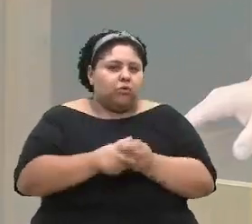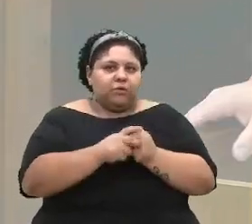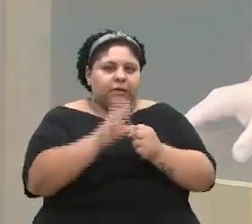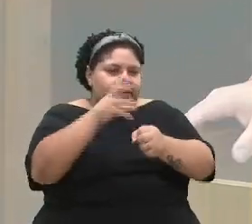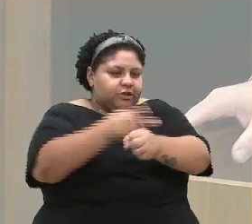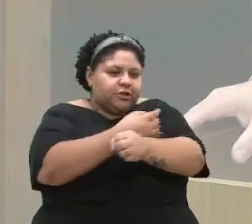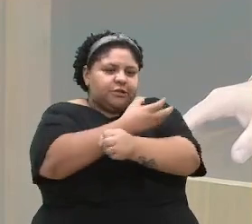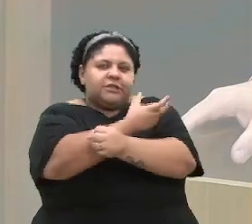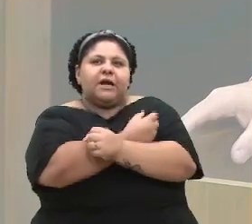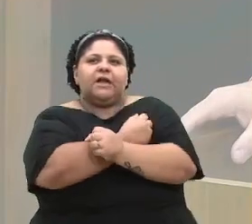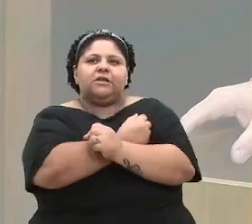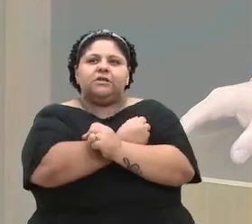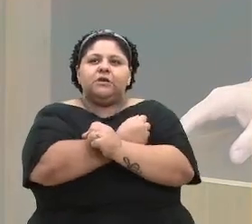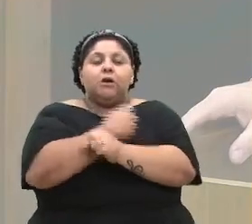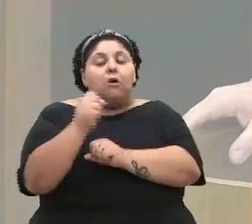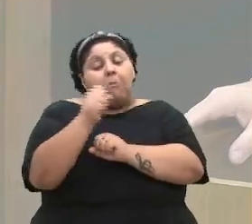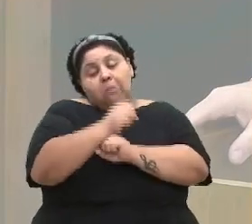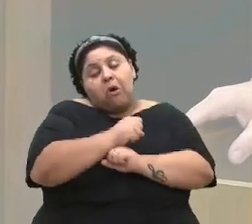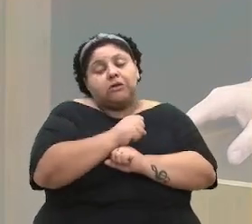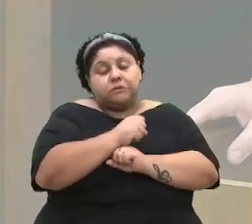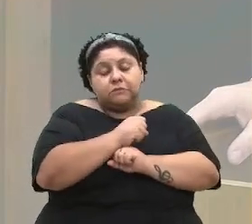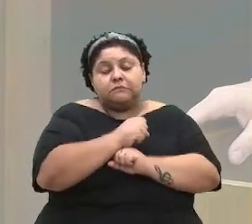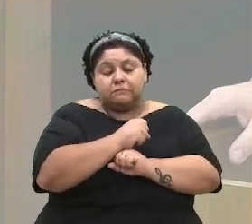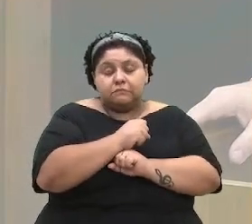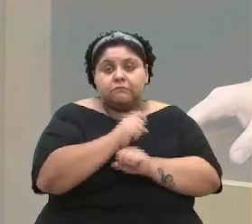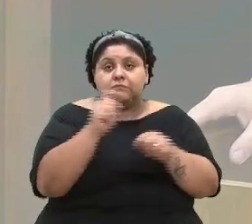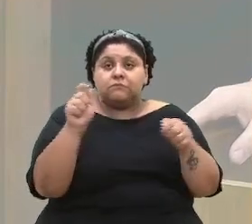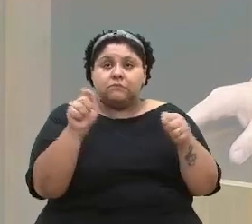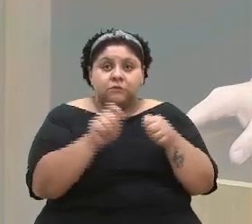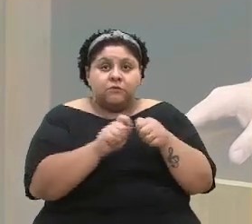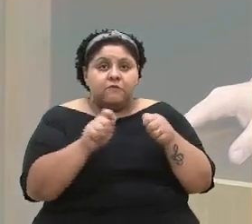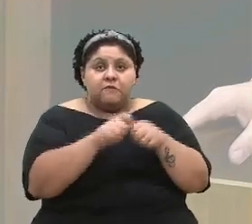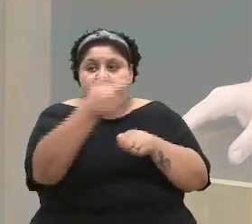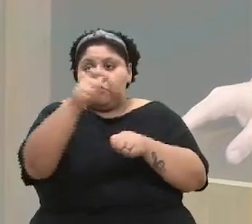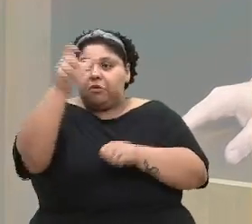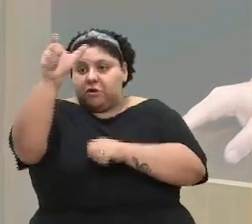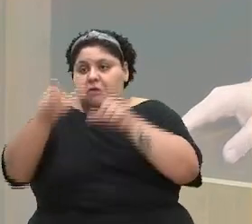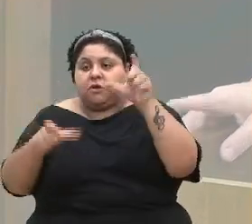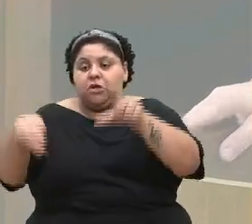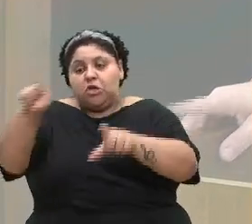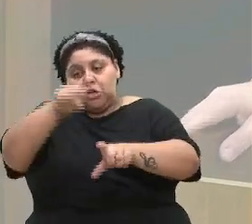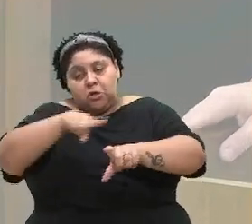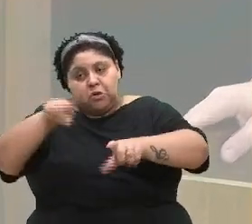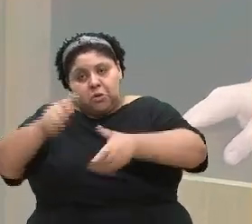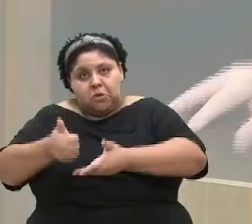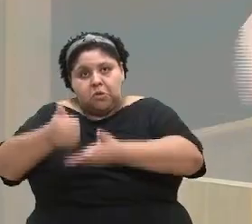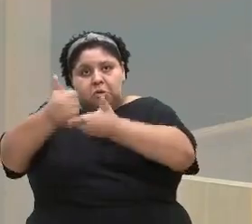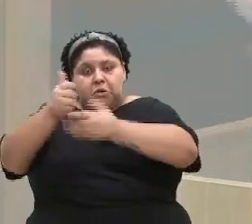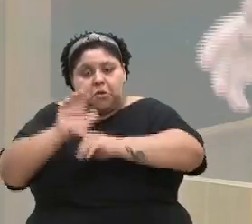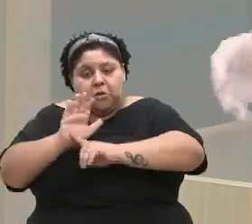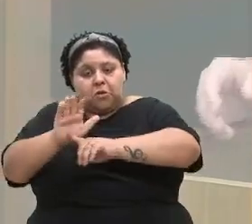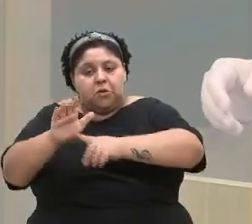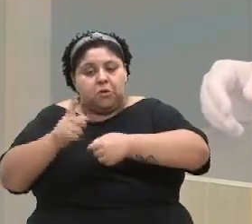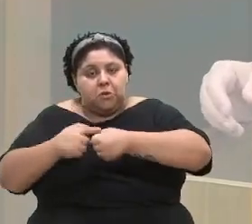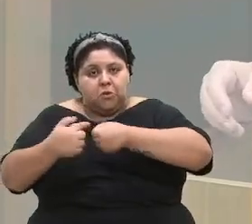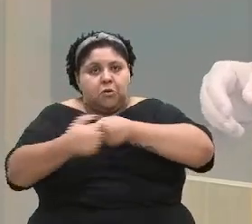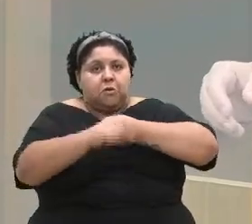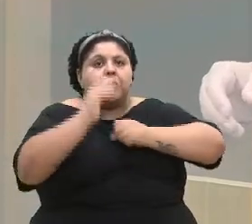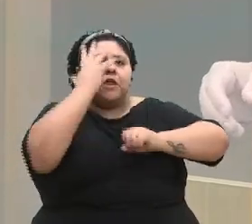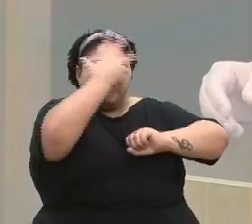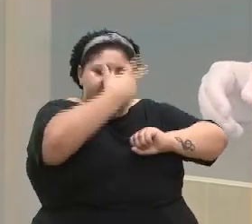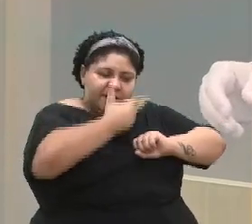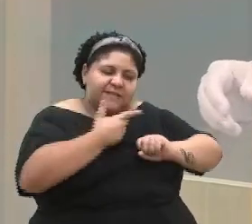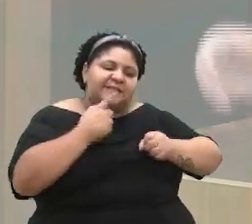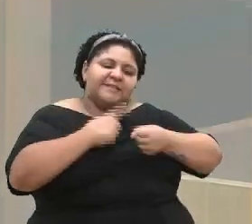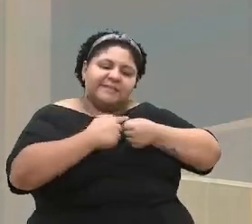jardinagem ali, de manutenção, pode ser efetuada, e aí sim a gente vai contribuindo, ajudando a nossa cidade, embelezando também a nossa cidade